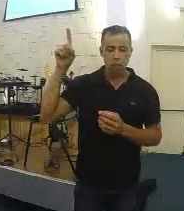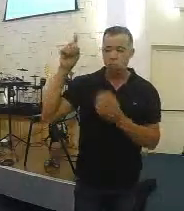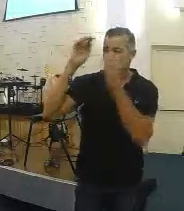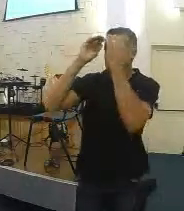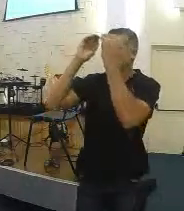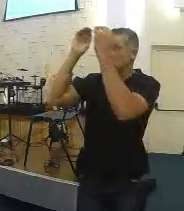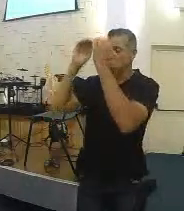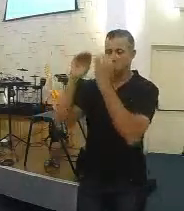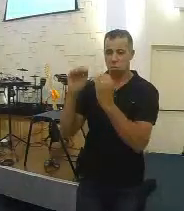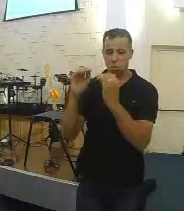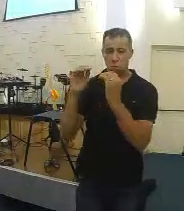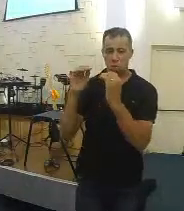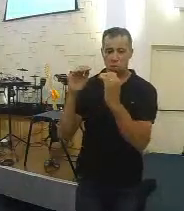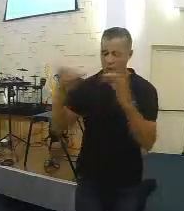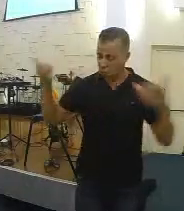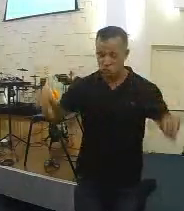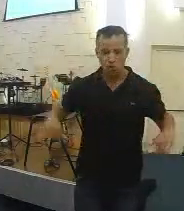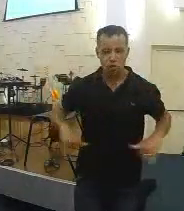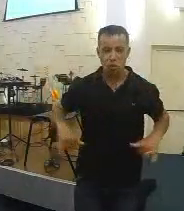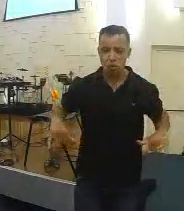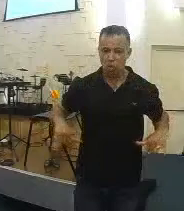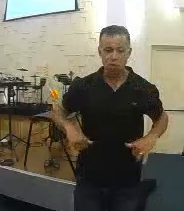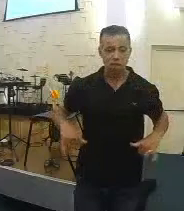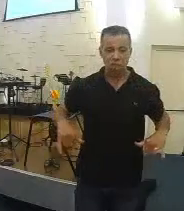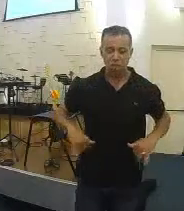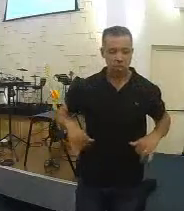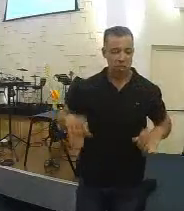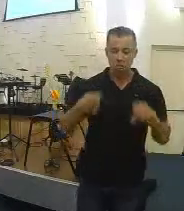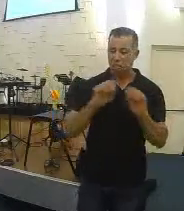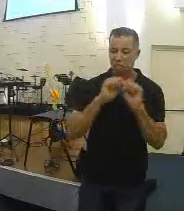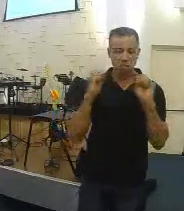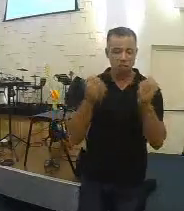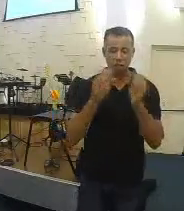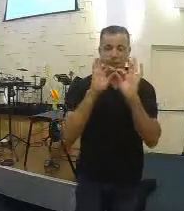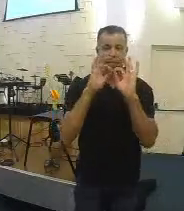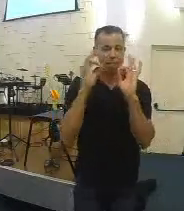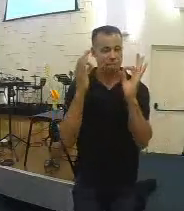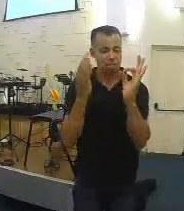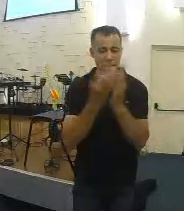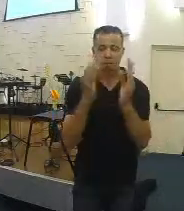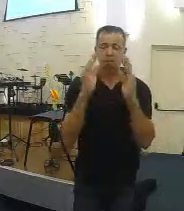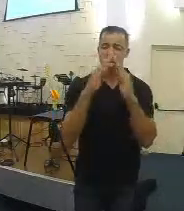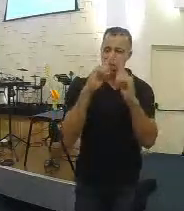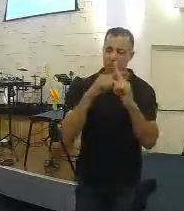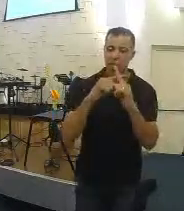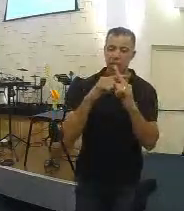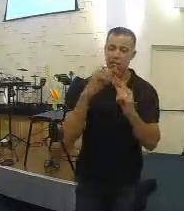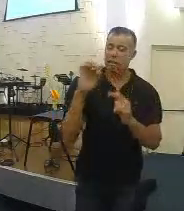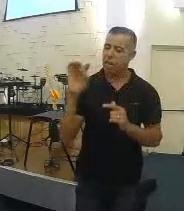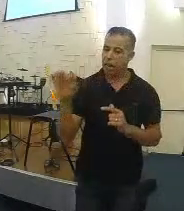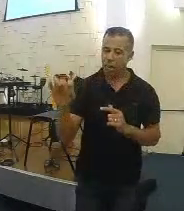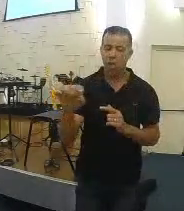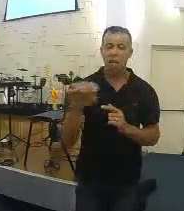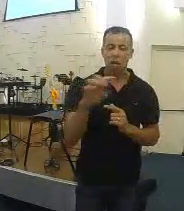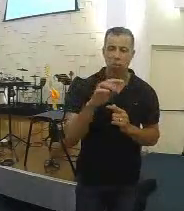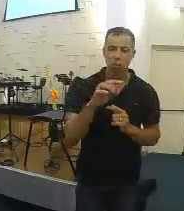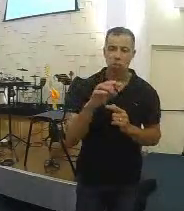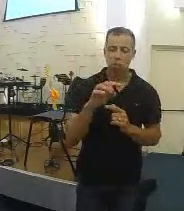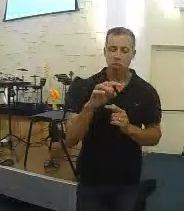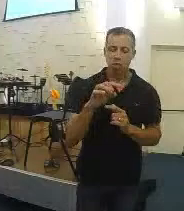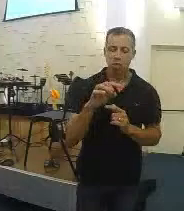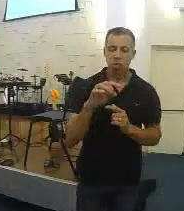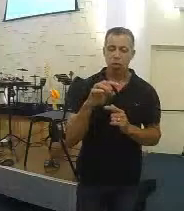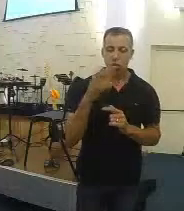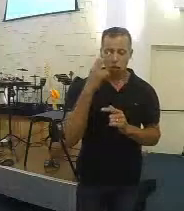obedecido, sofrem a sociedade, a família e a igreja, cada uma ao seu modo, e temos